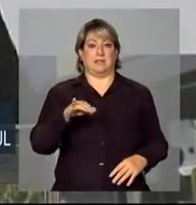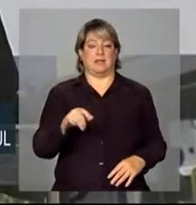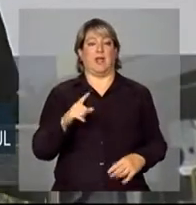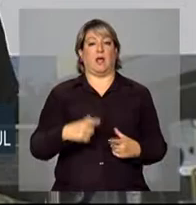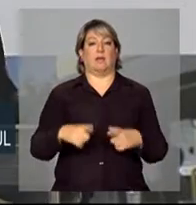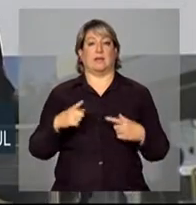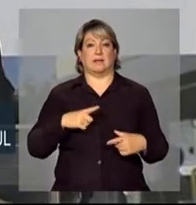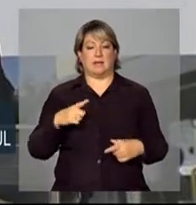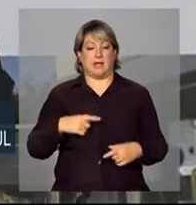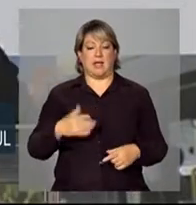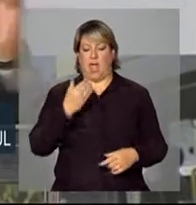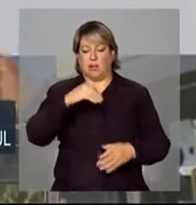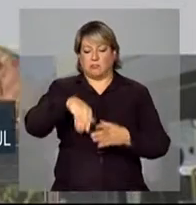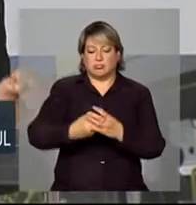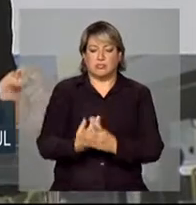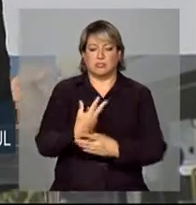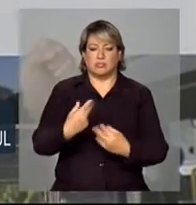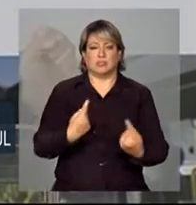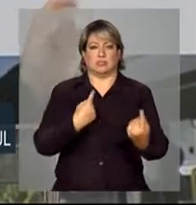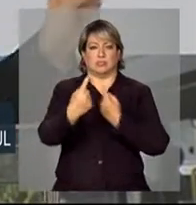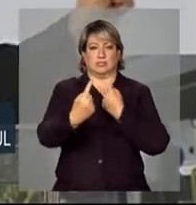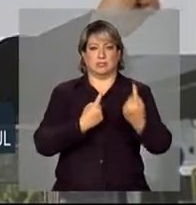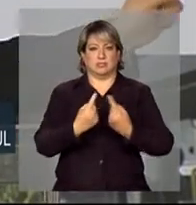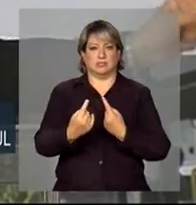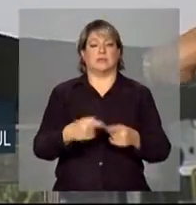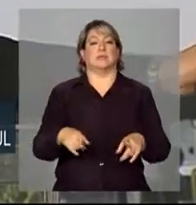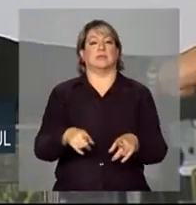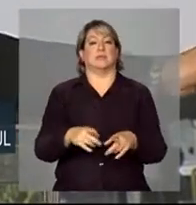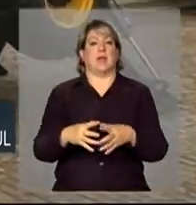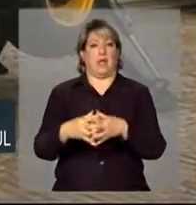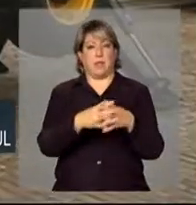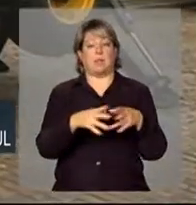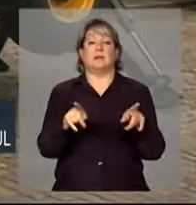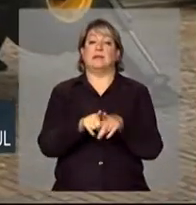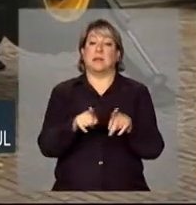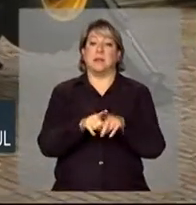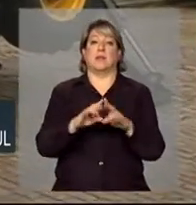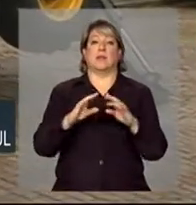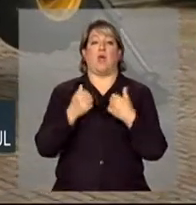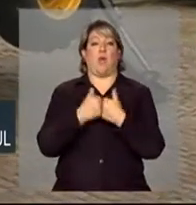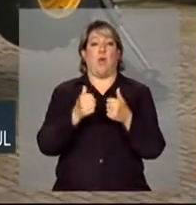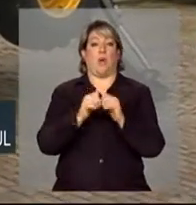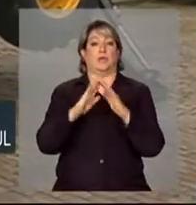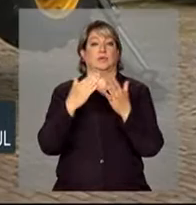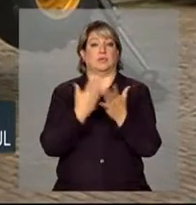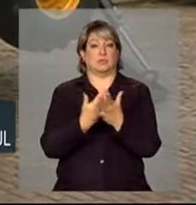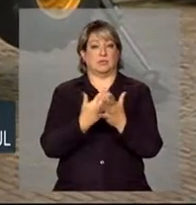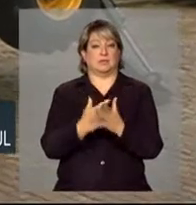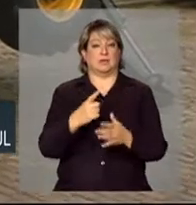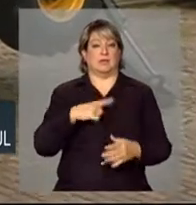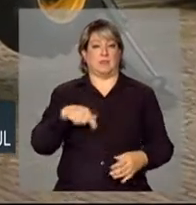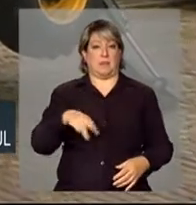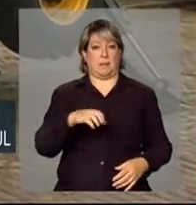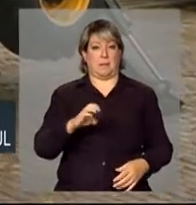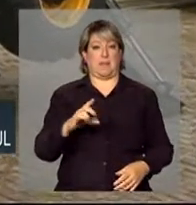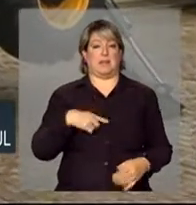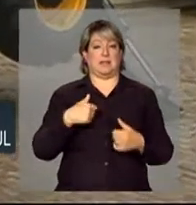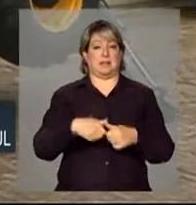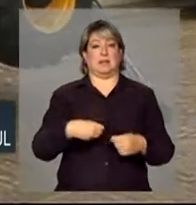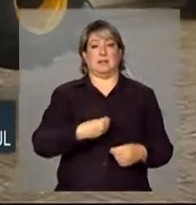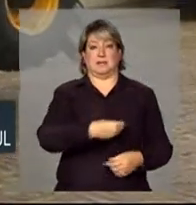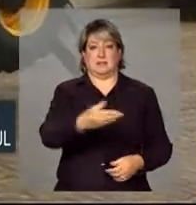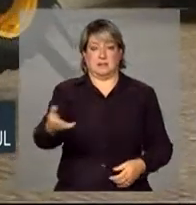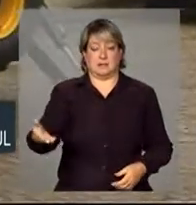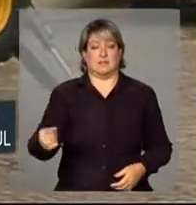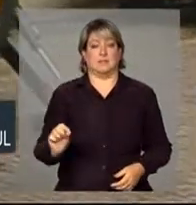da agricultura, também passa o ônibus escolar que o Ministério da Educação está distribuindo. Eu acho, viu, Paim, que